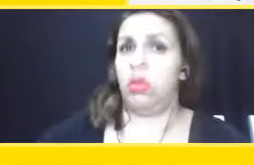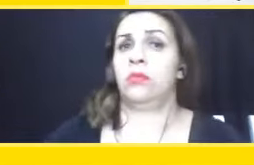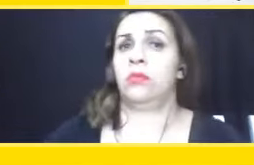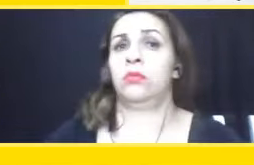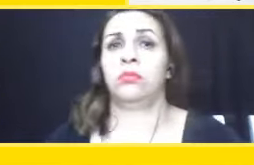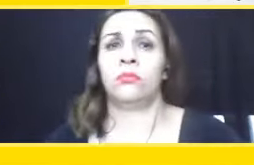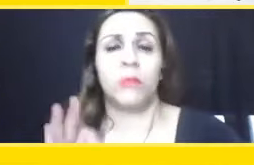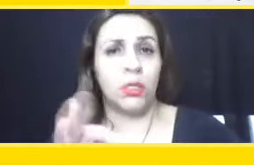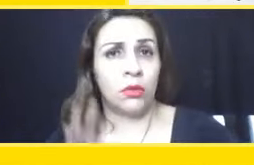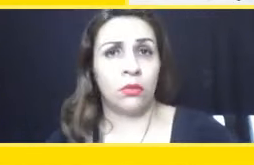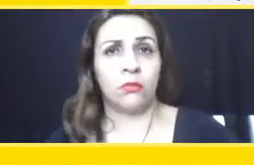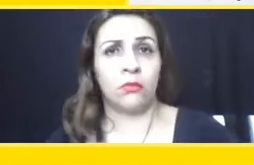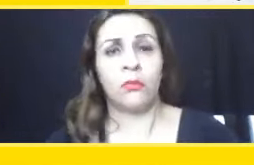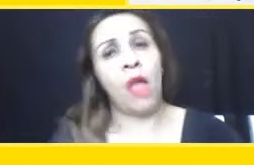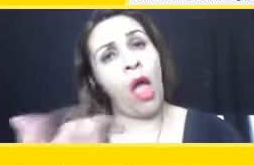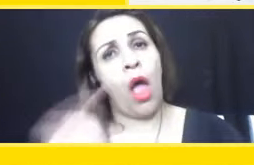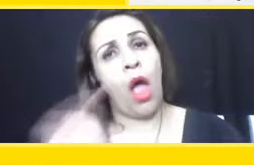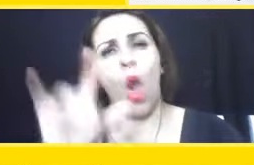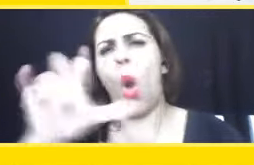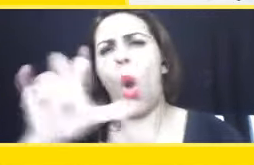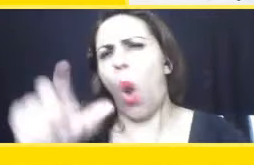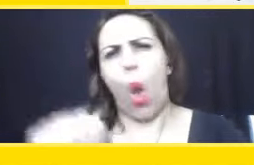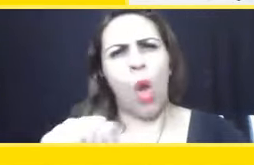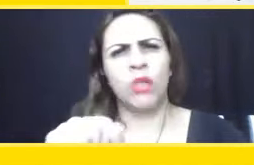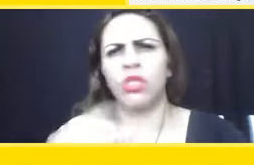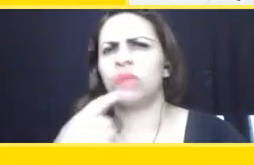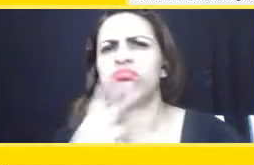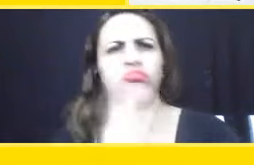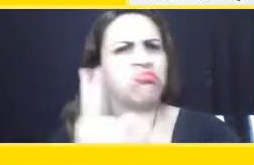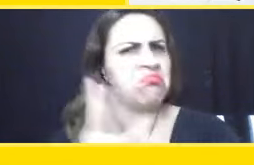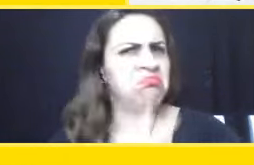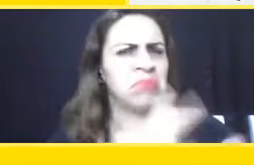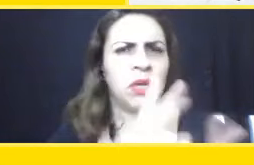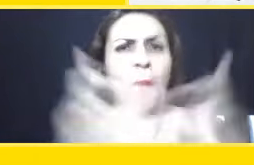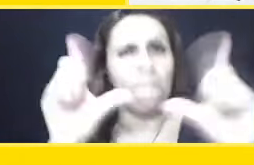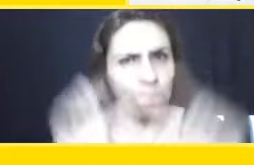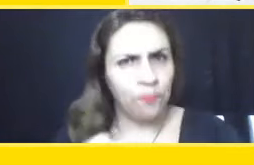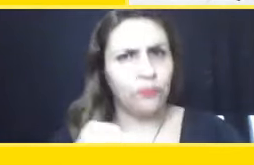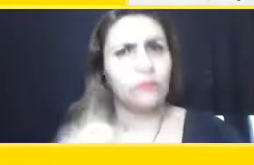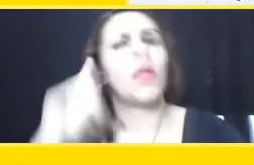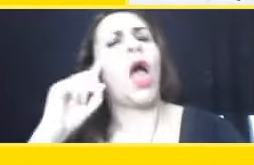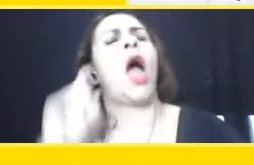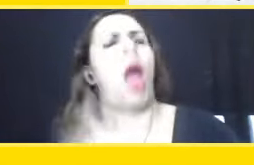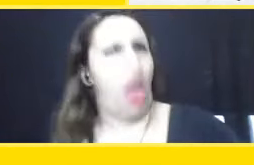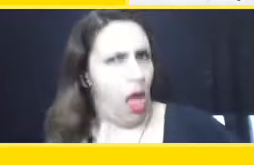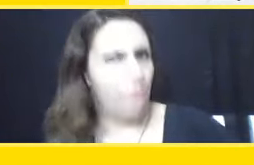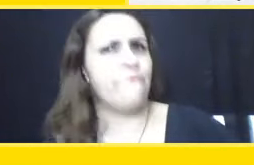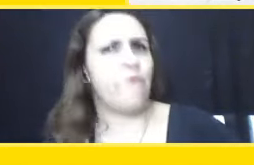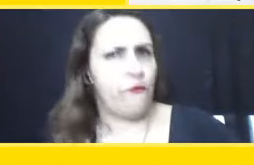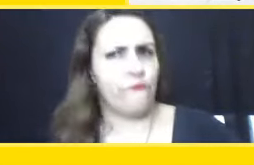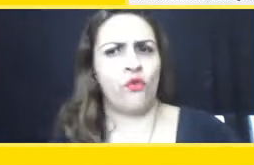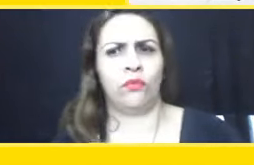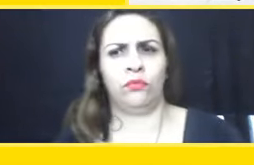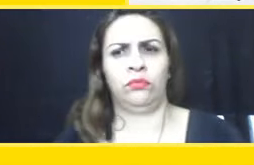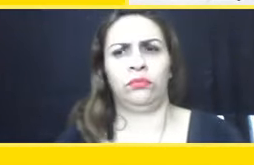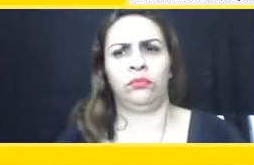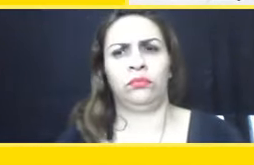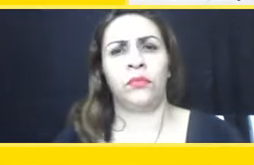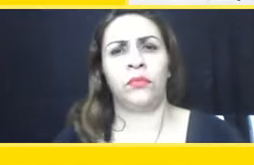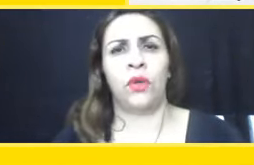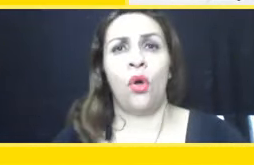relação ao comércio, da mesma forma. Então, para resumir, sou a favor sim à reabertura, sou a favor sim ao retorno